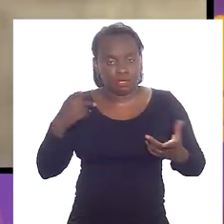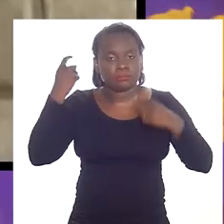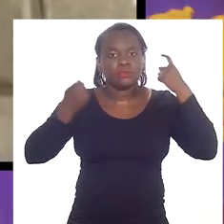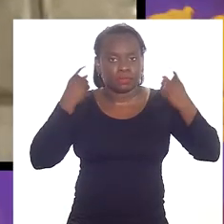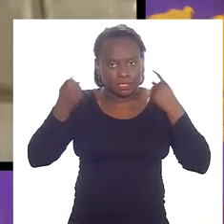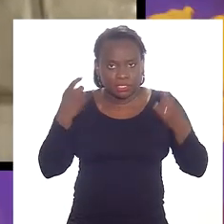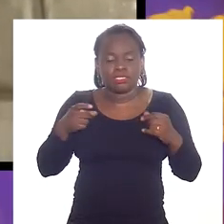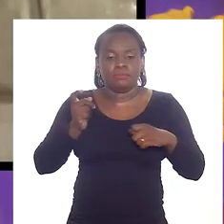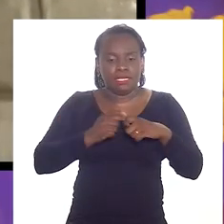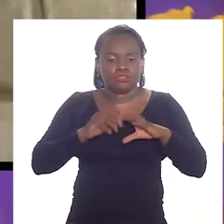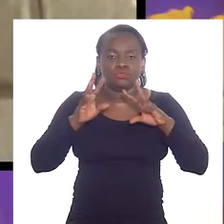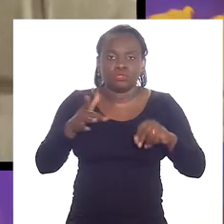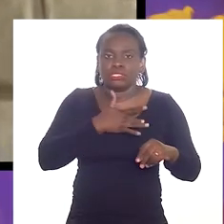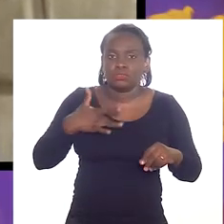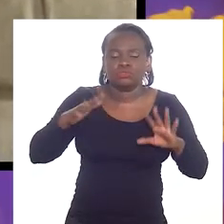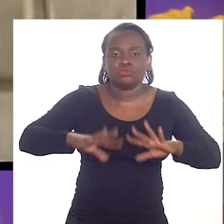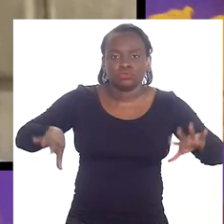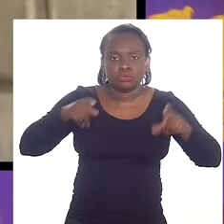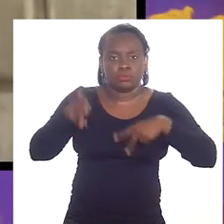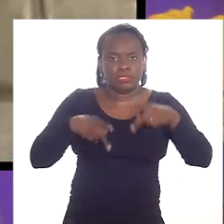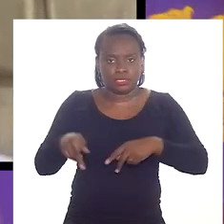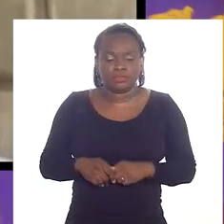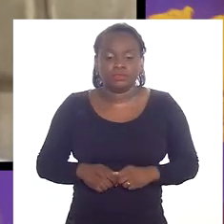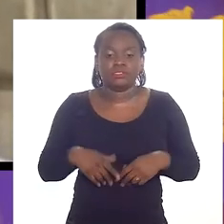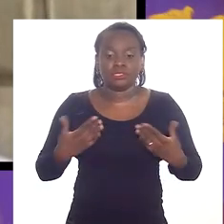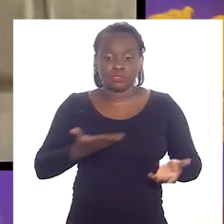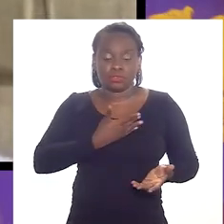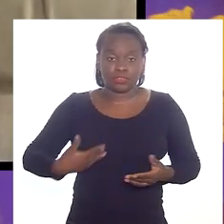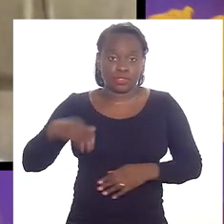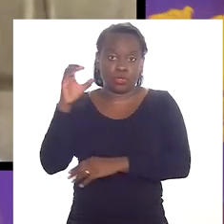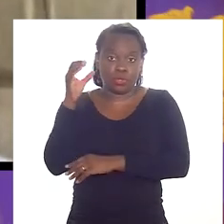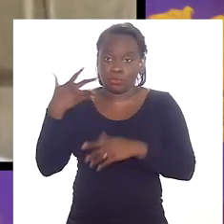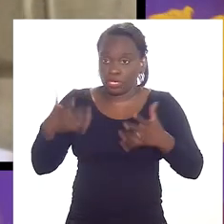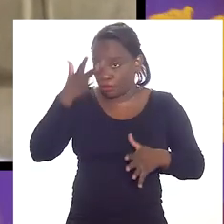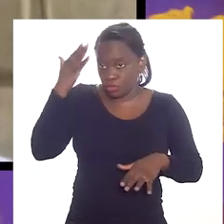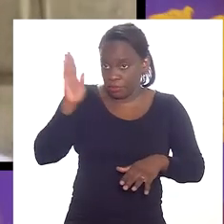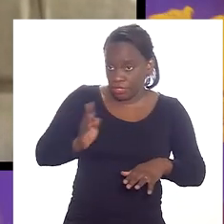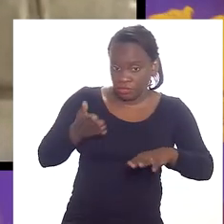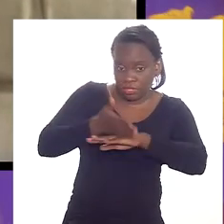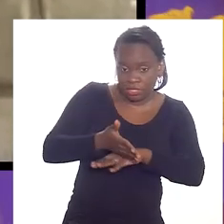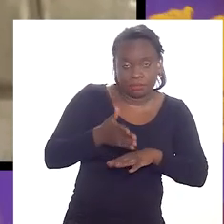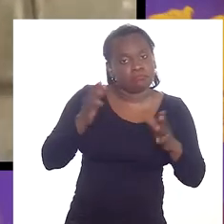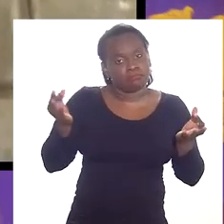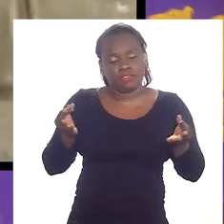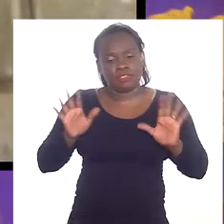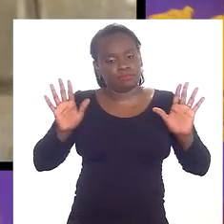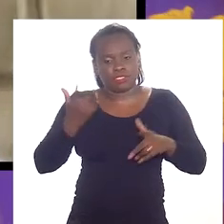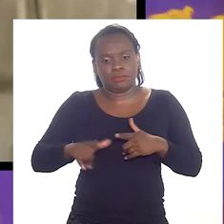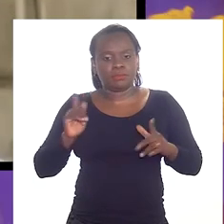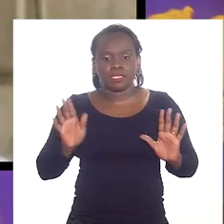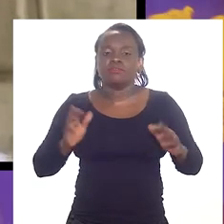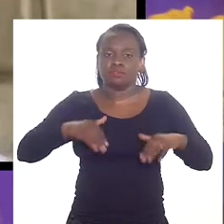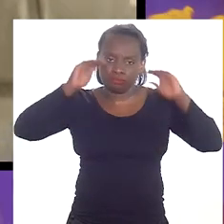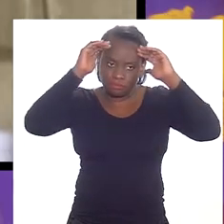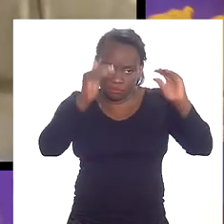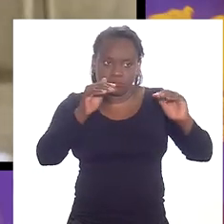Brasil. O governo colombiano não quer brasileiro lá. Perfeito, sem nenhum problema. Vamos cumprir a lei do país, mas que se cumpram as